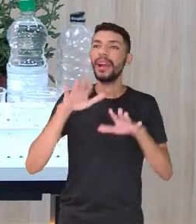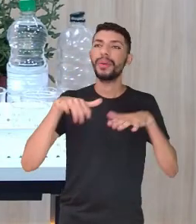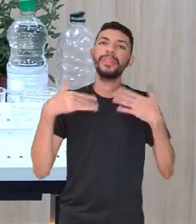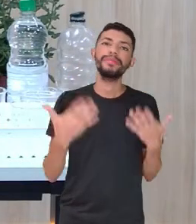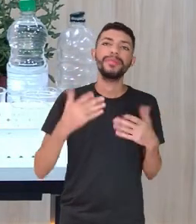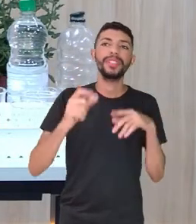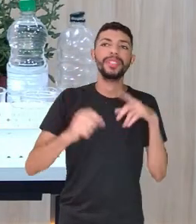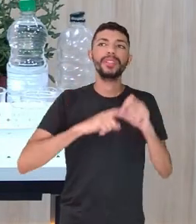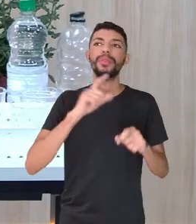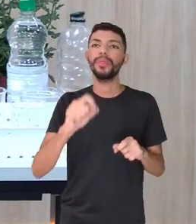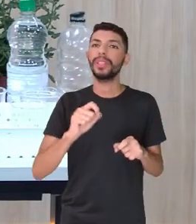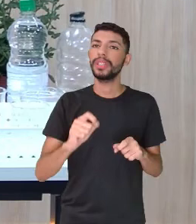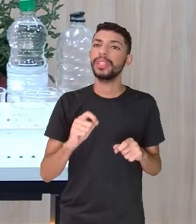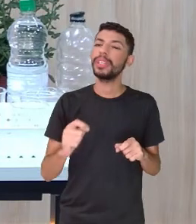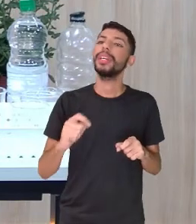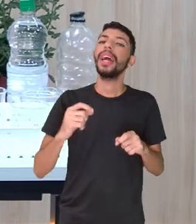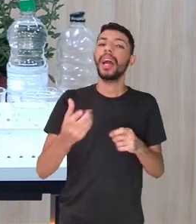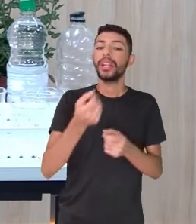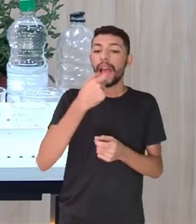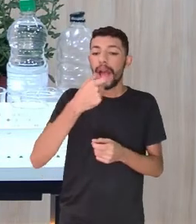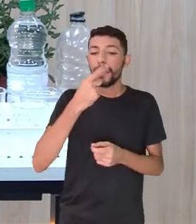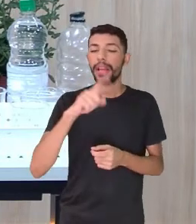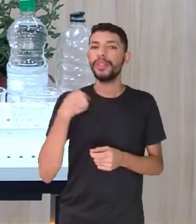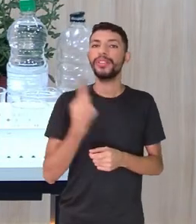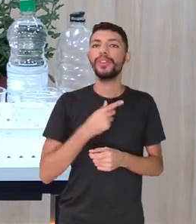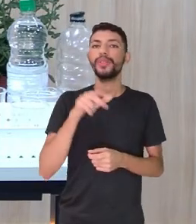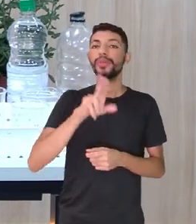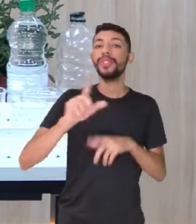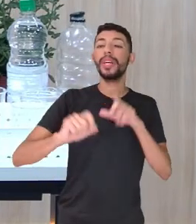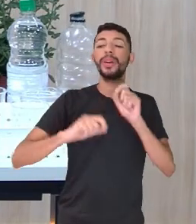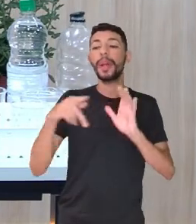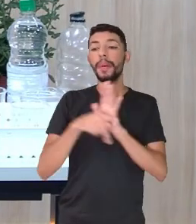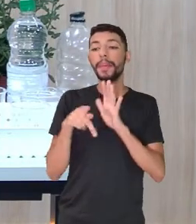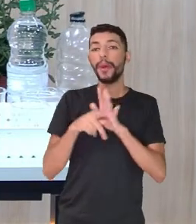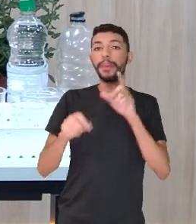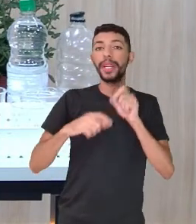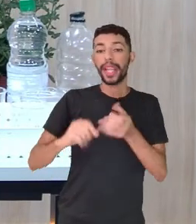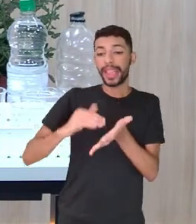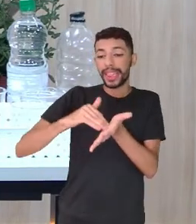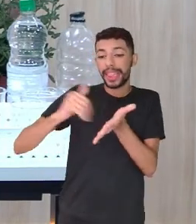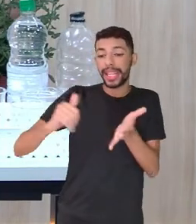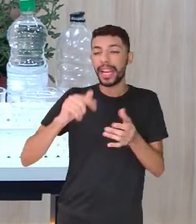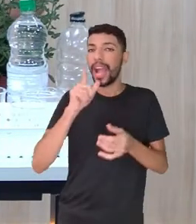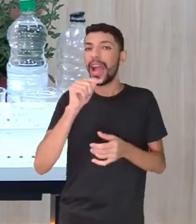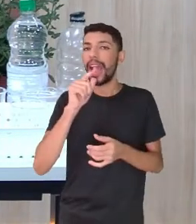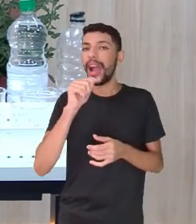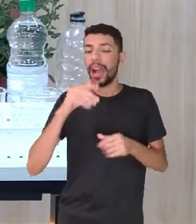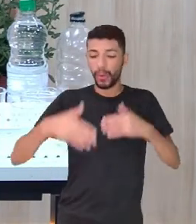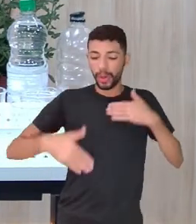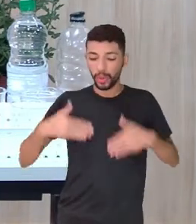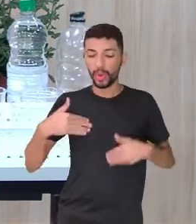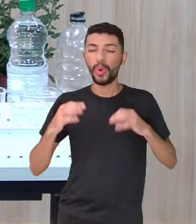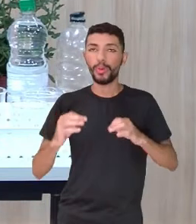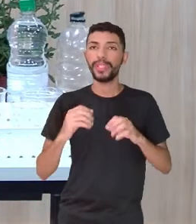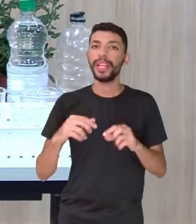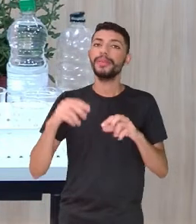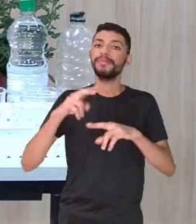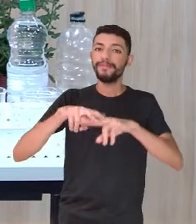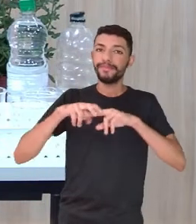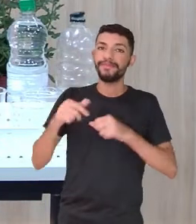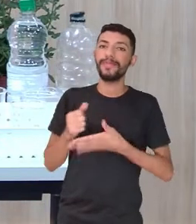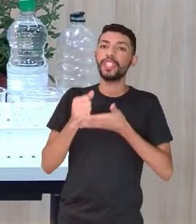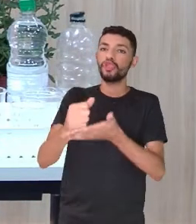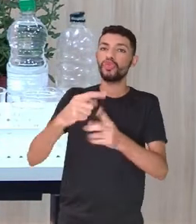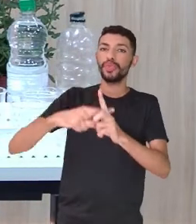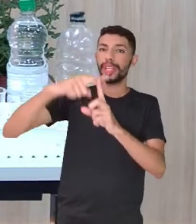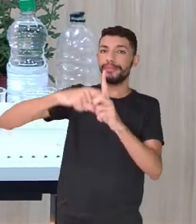ajuda a expulsar a água do nosso corpo. Porque diminuindo essa água, a gente vai melhorar essa temperatura. Aqui também eu trouxe a chaleira, eu